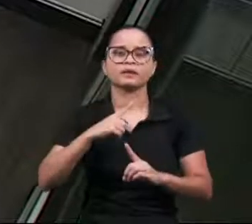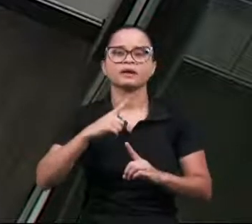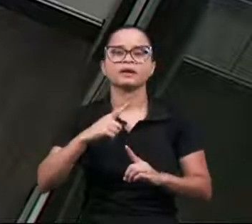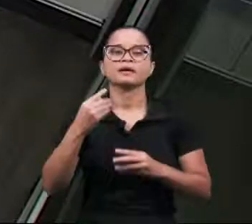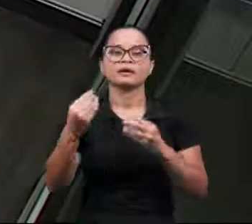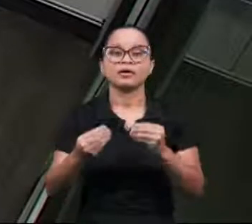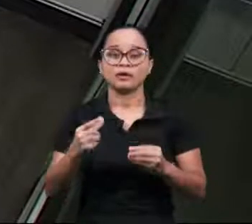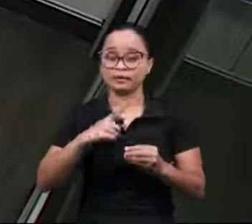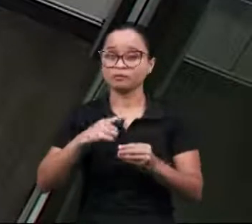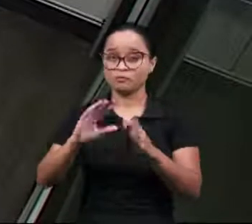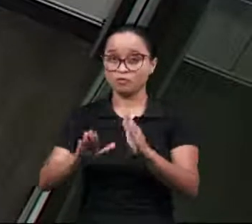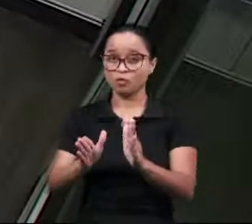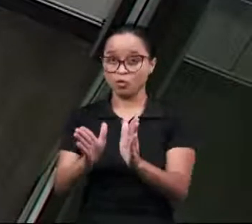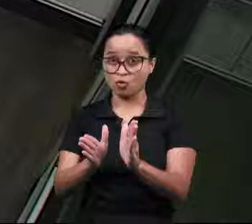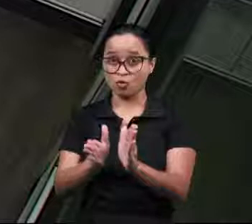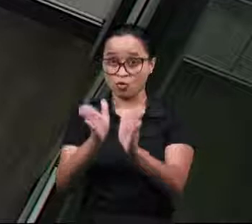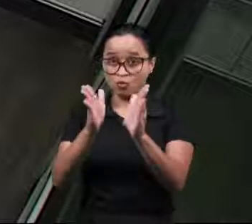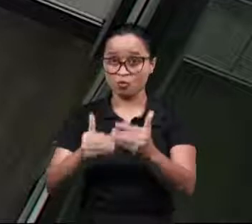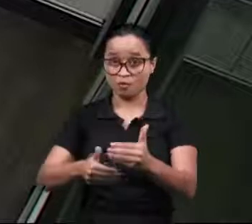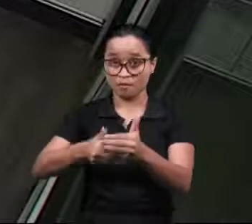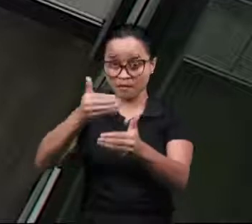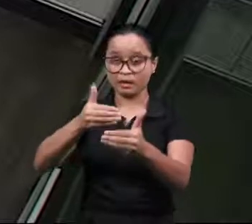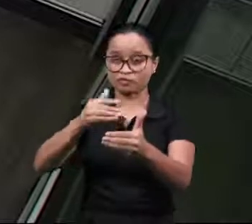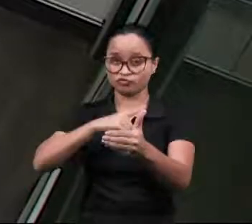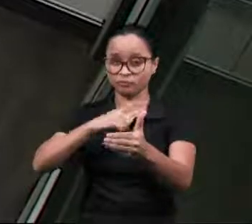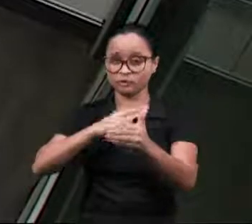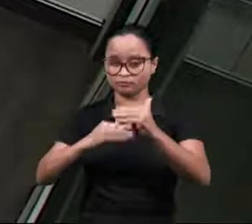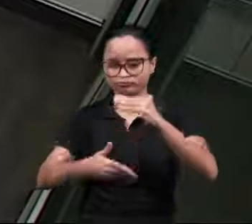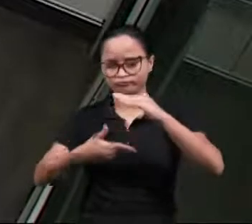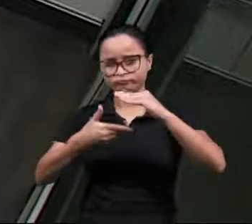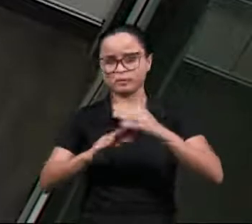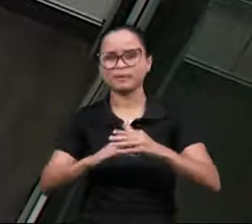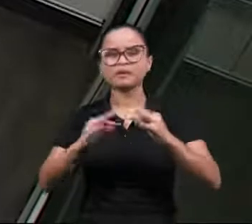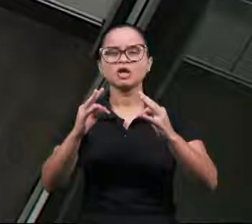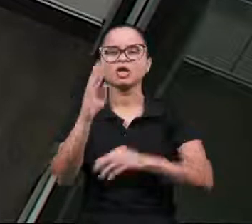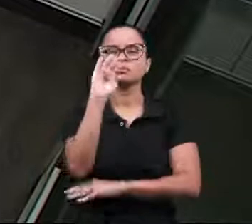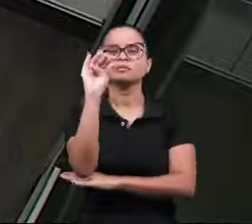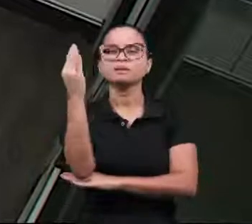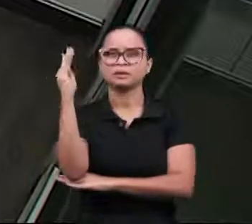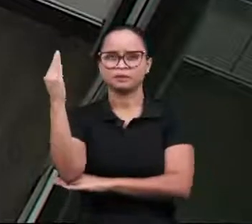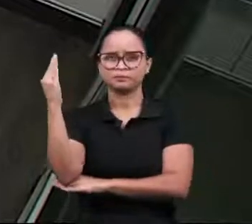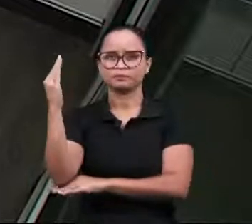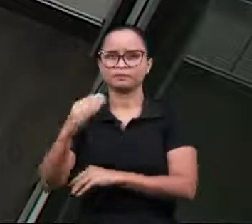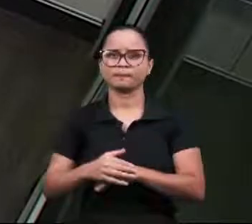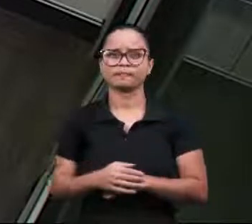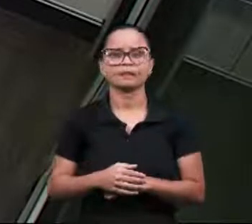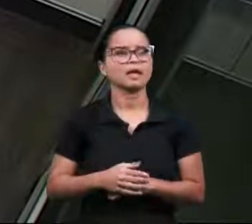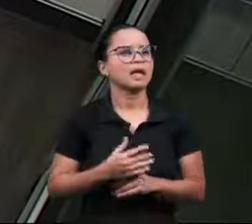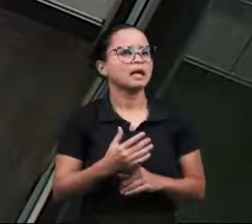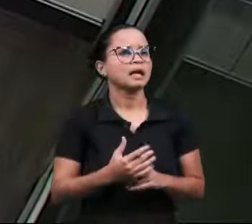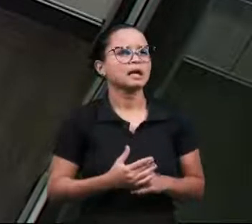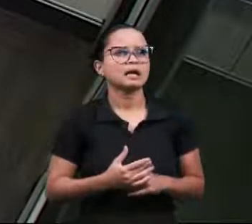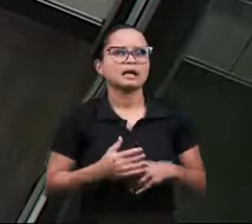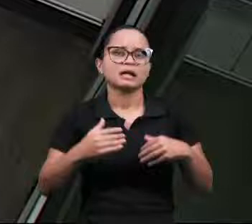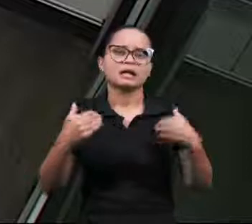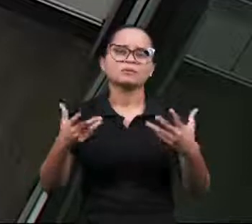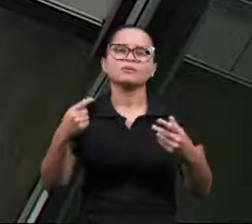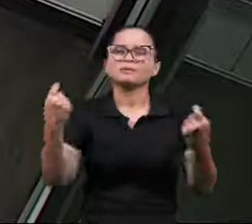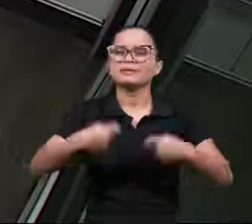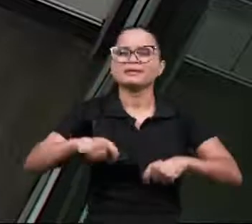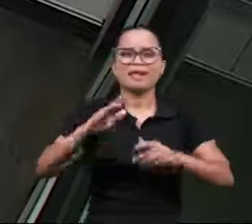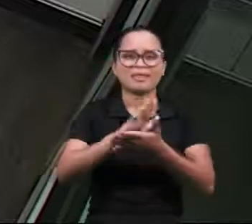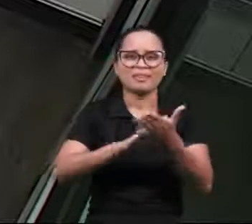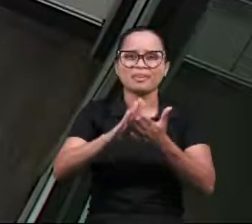caixa. E como é tudo de madeira, não precisava de eletroduto no teto,